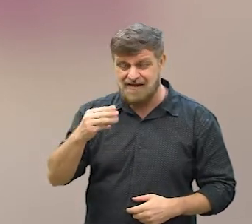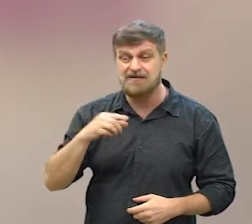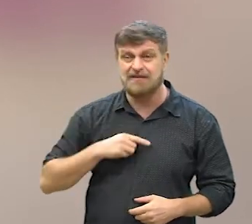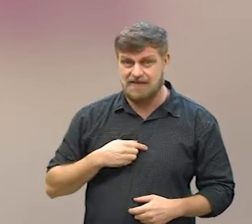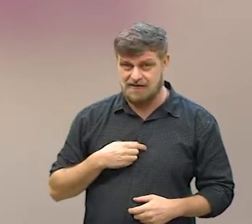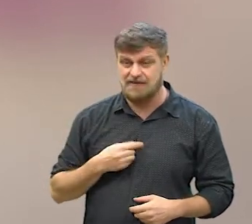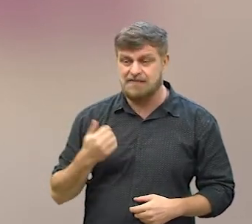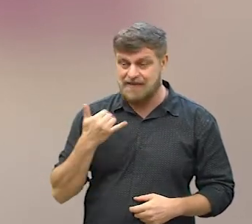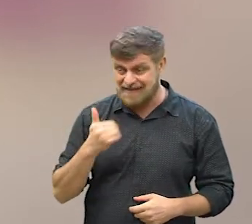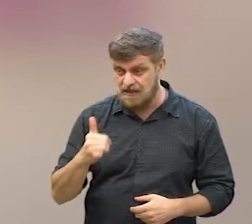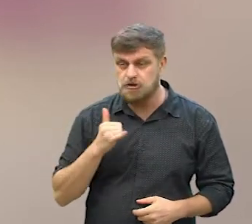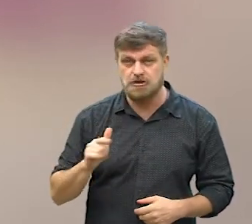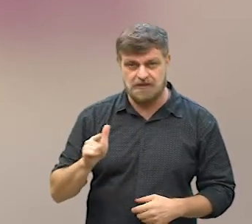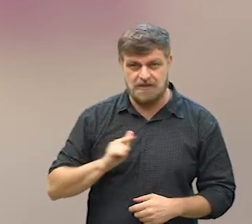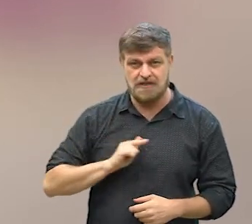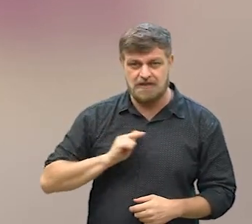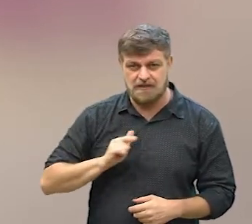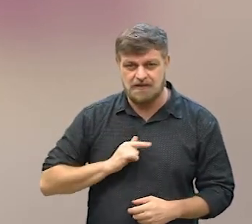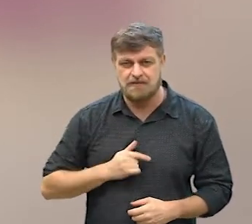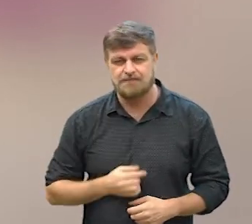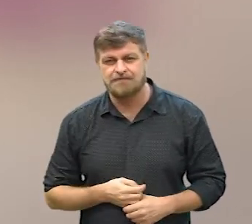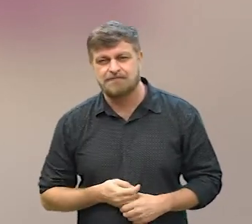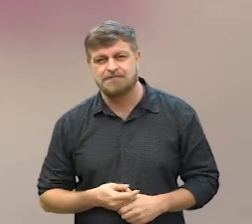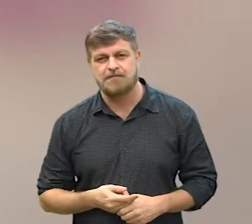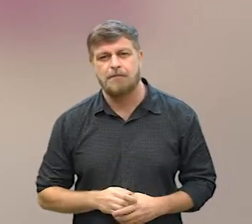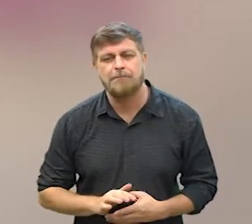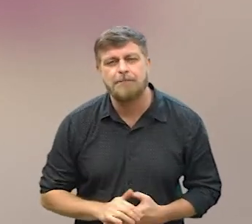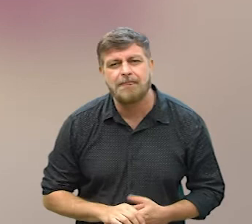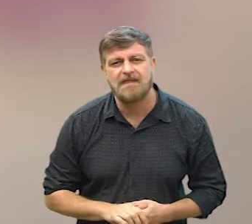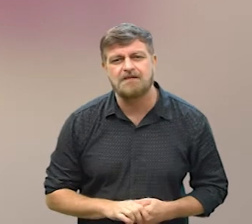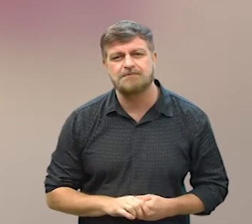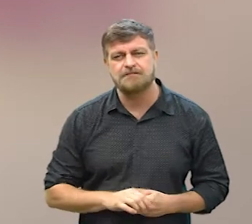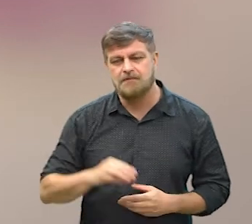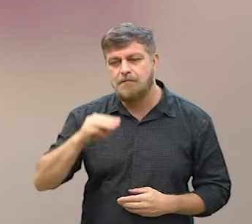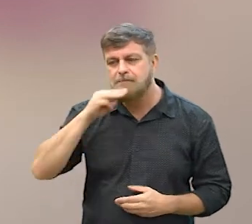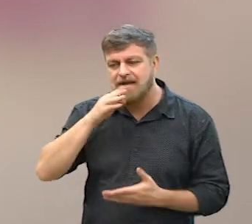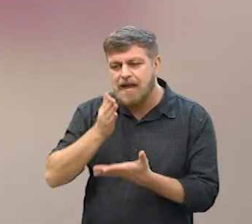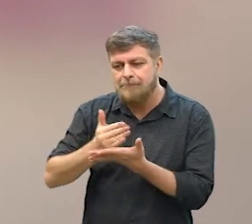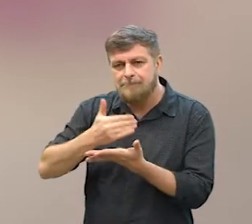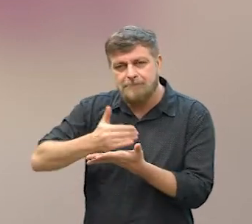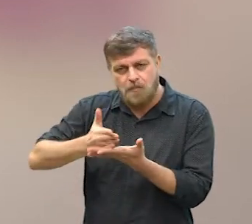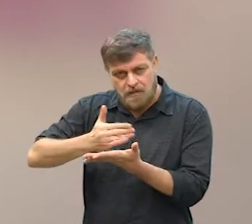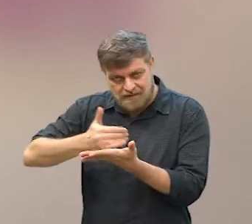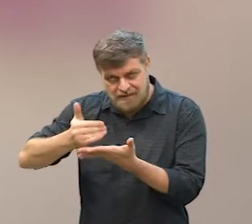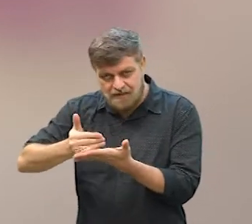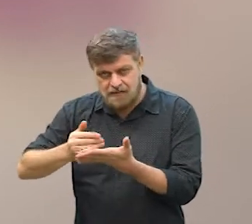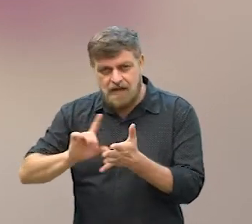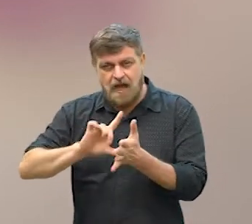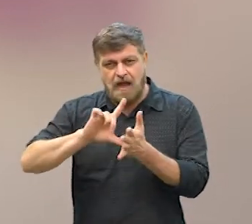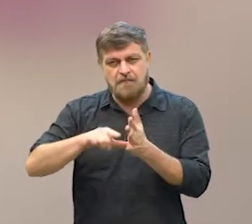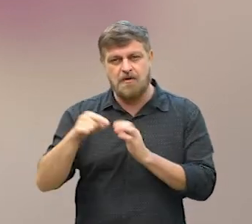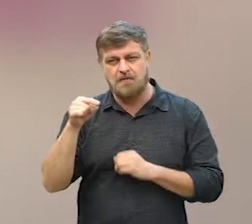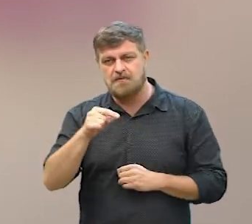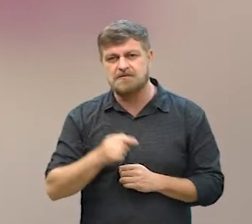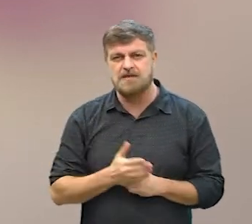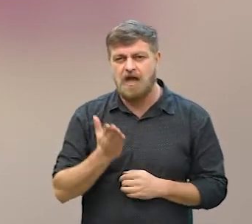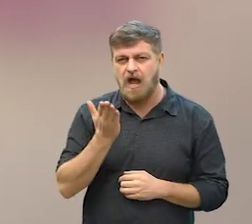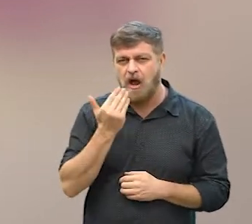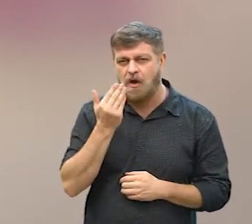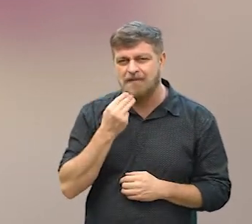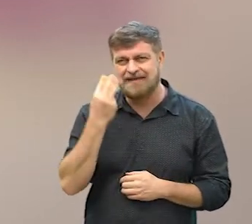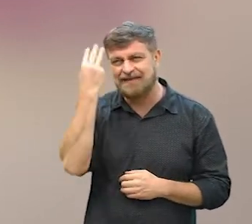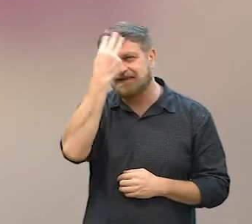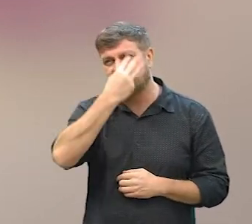pouco calórica, mas trazer ali uma quantidade mais ou menos de um pires de manga cortada. Logo depois, você pode comer